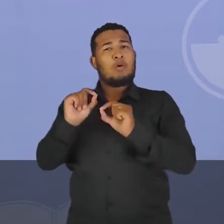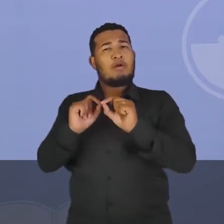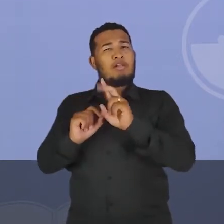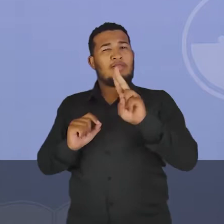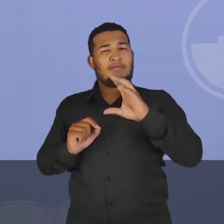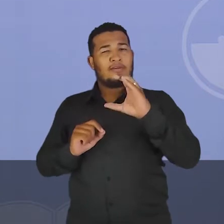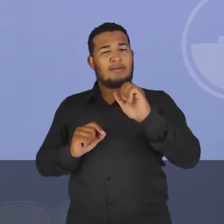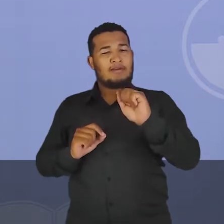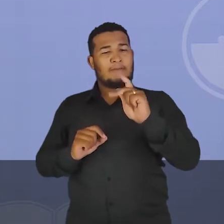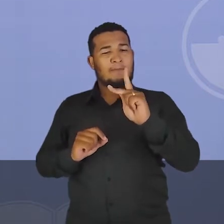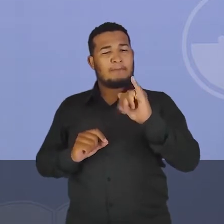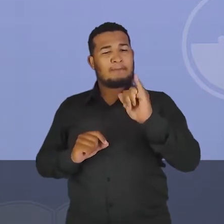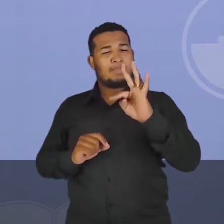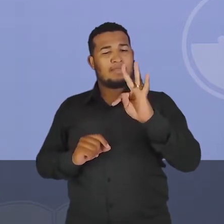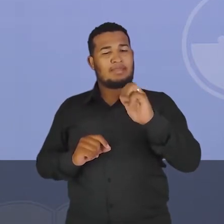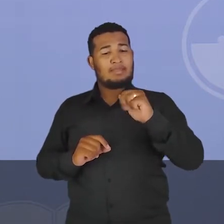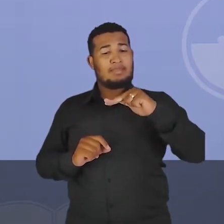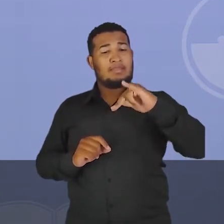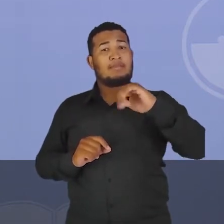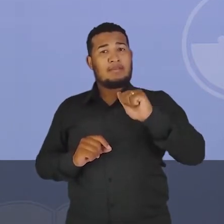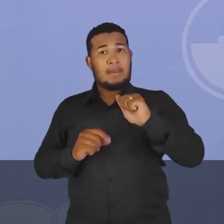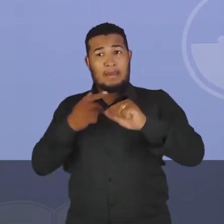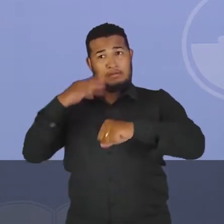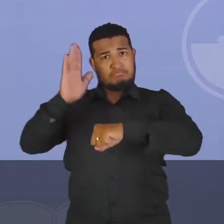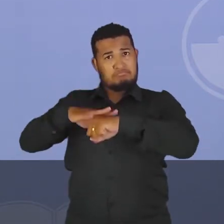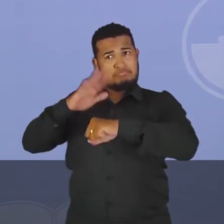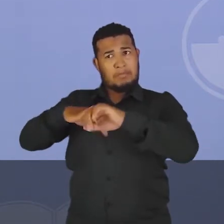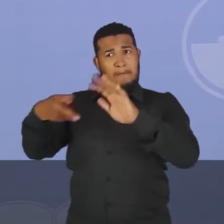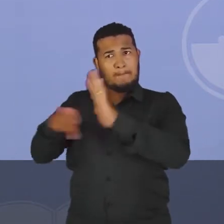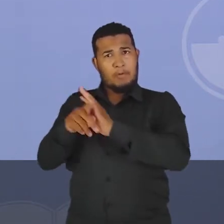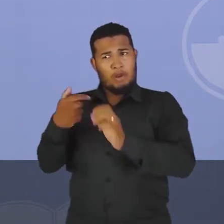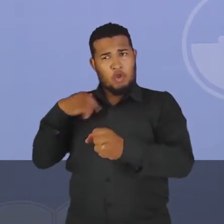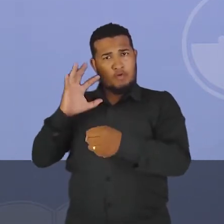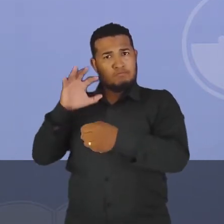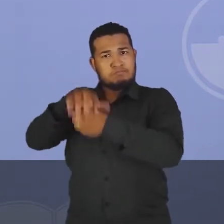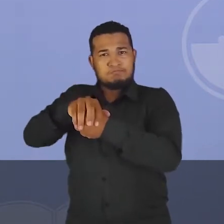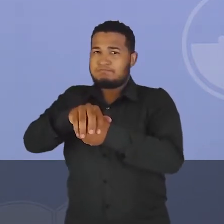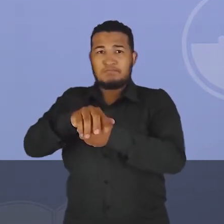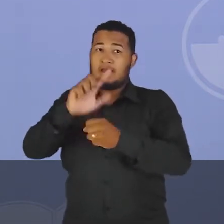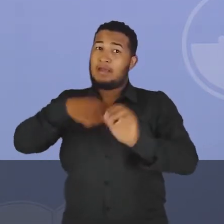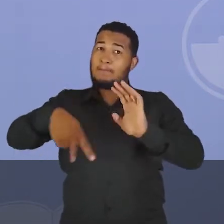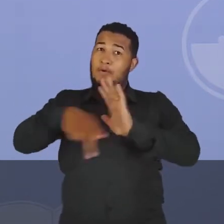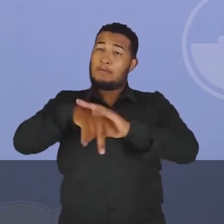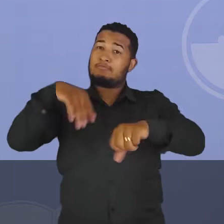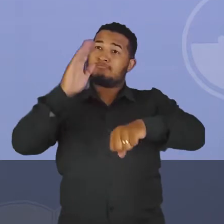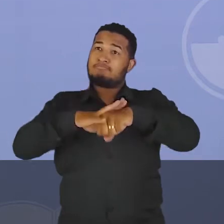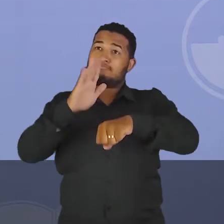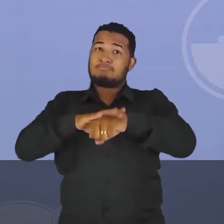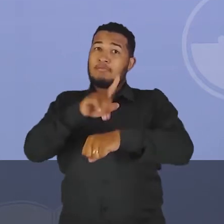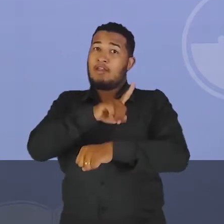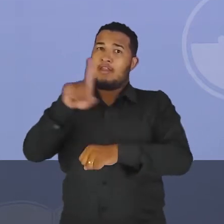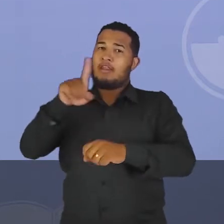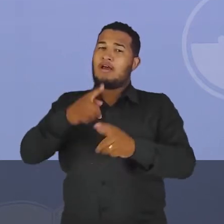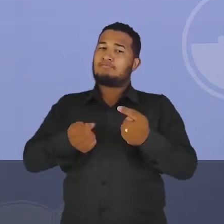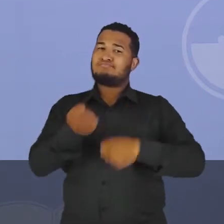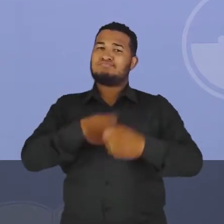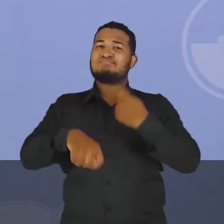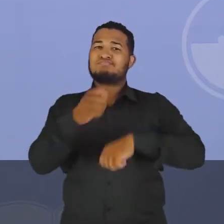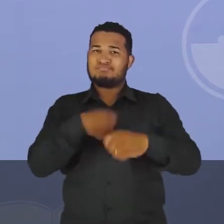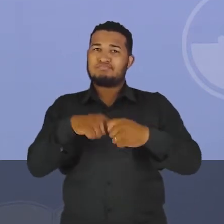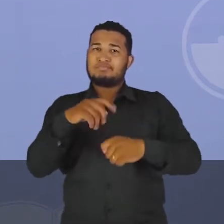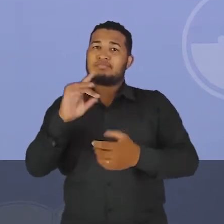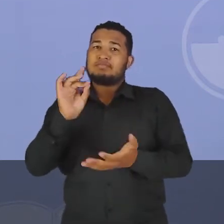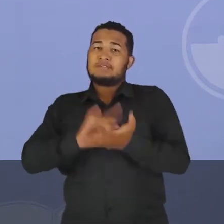propriedade do colonizador, muito pelo contrário, ela era da administração da metrópole. O